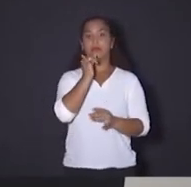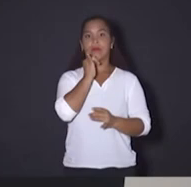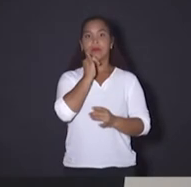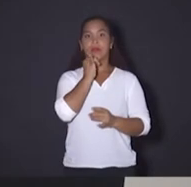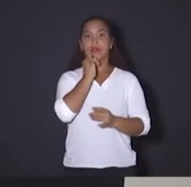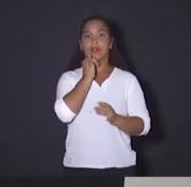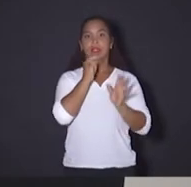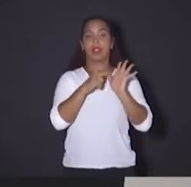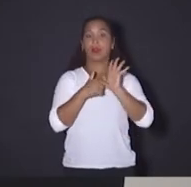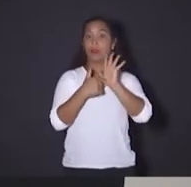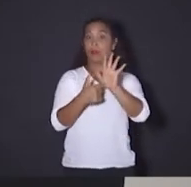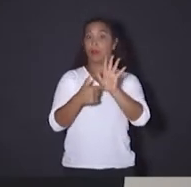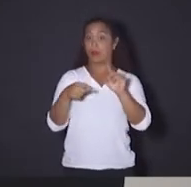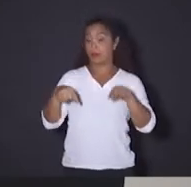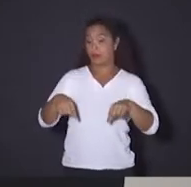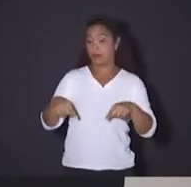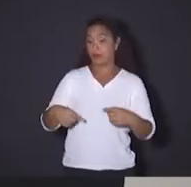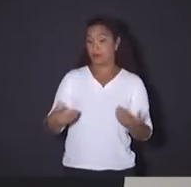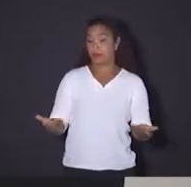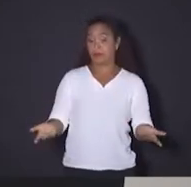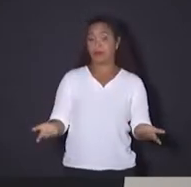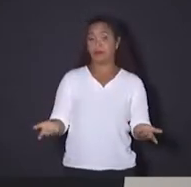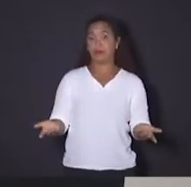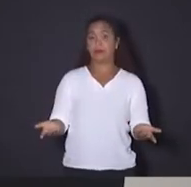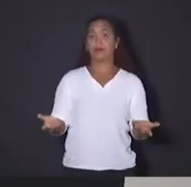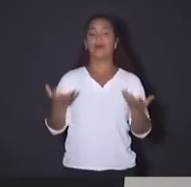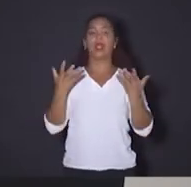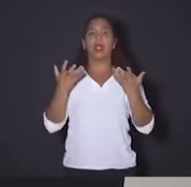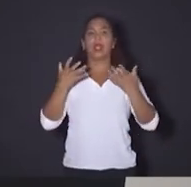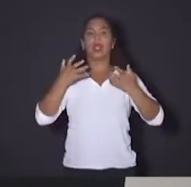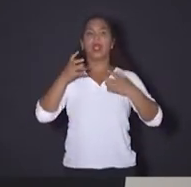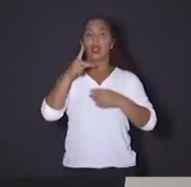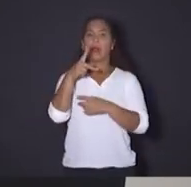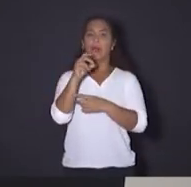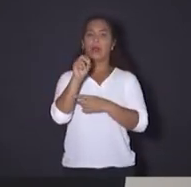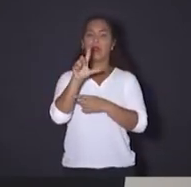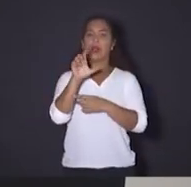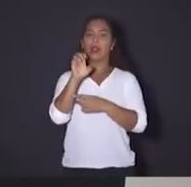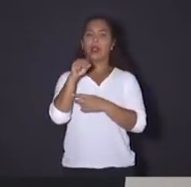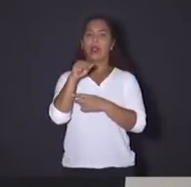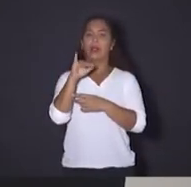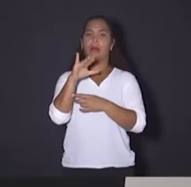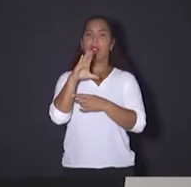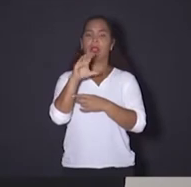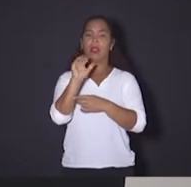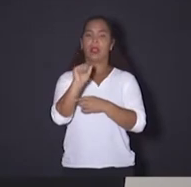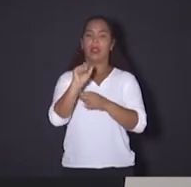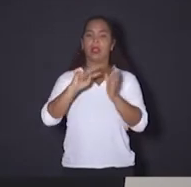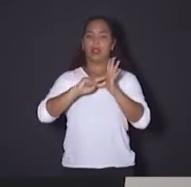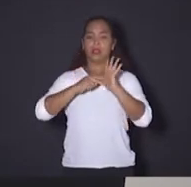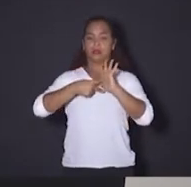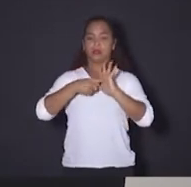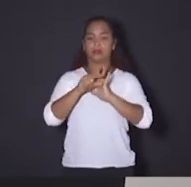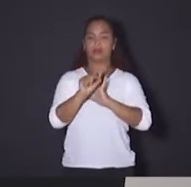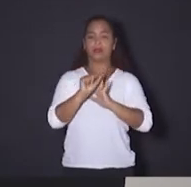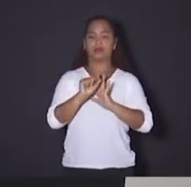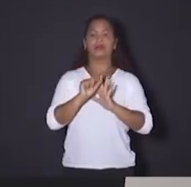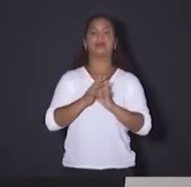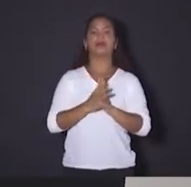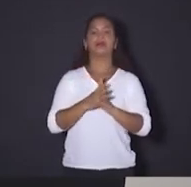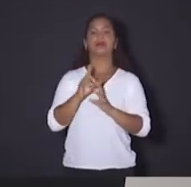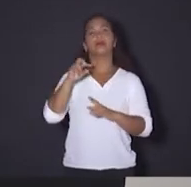nesse evento esse ano quero falar de polêmica no sentido aqui que me remete uma teoria